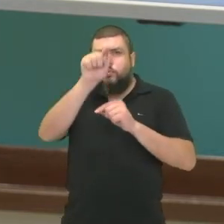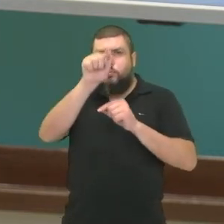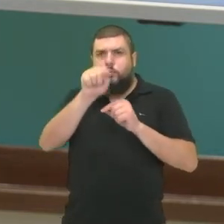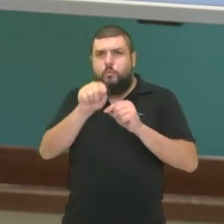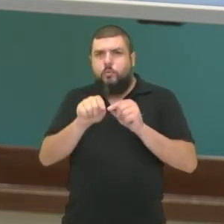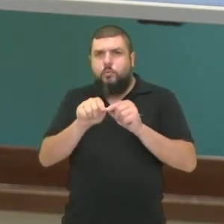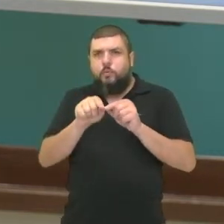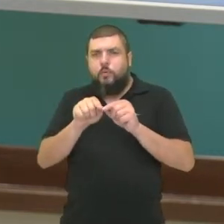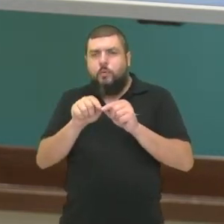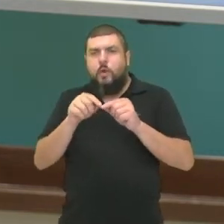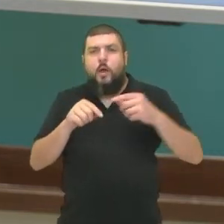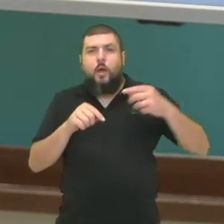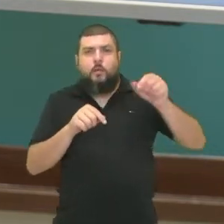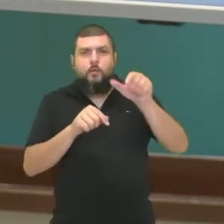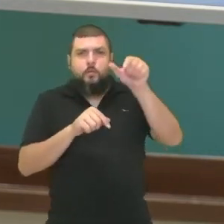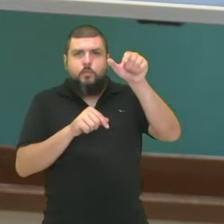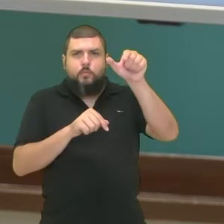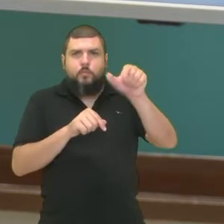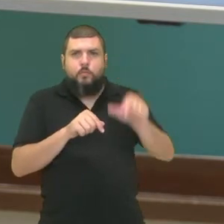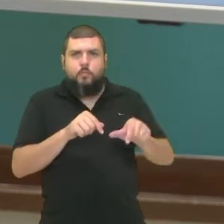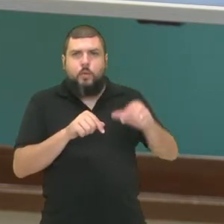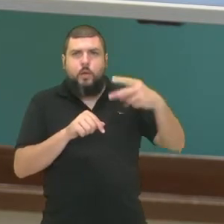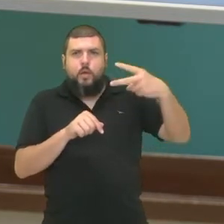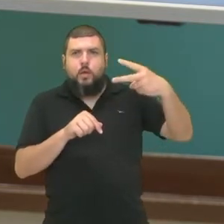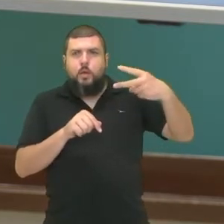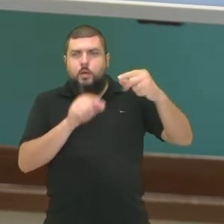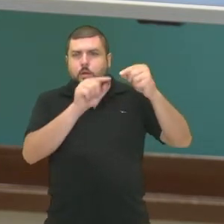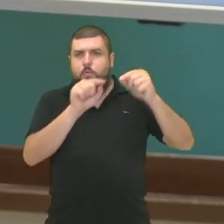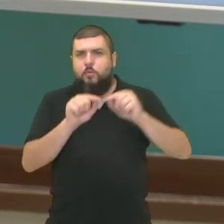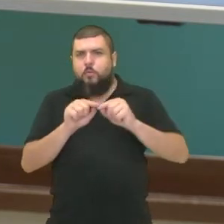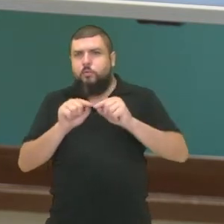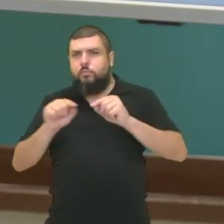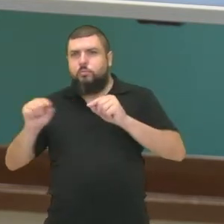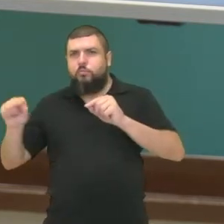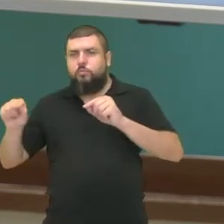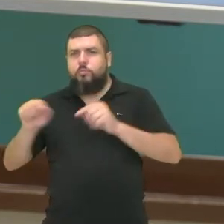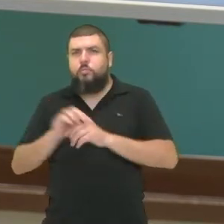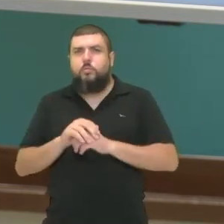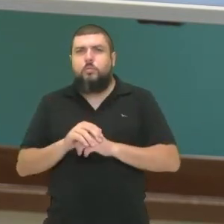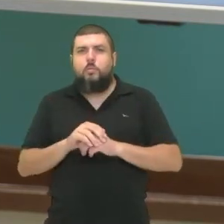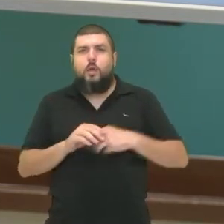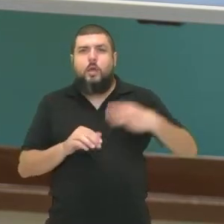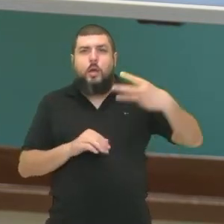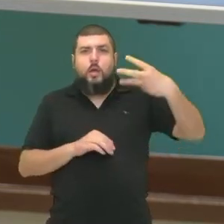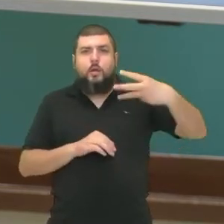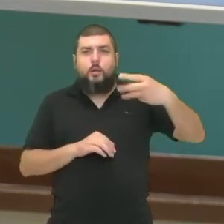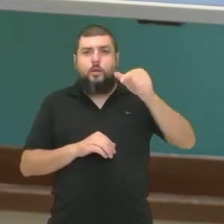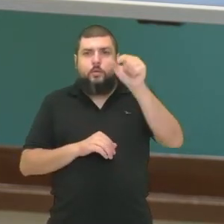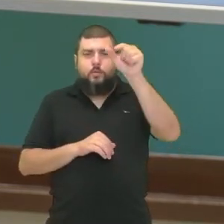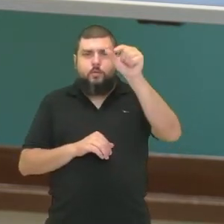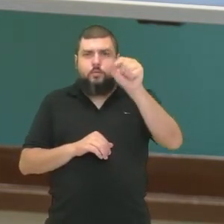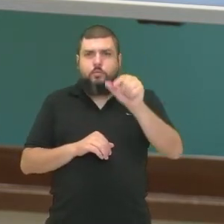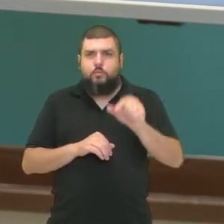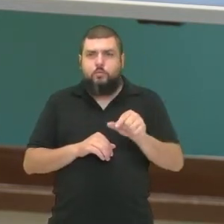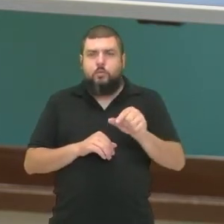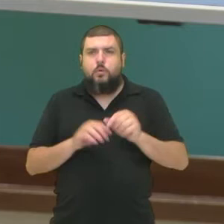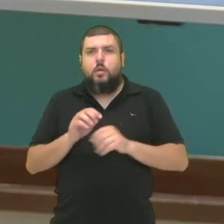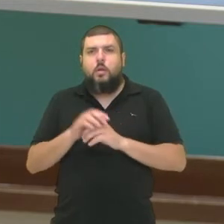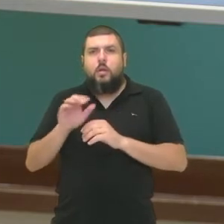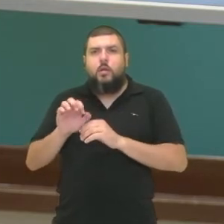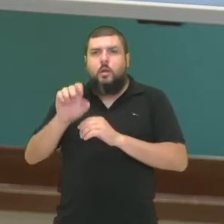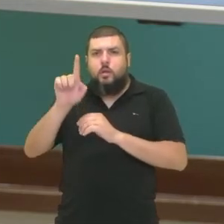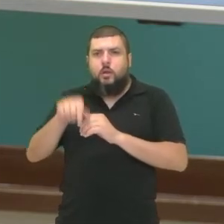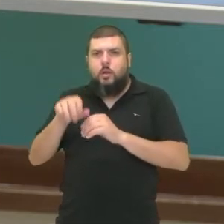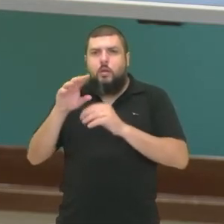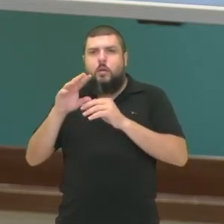coluna a ordenada dos três pontos. E aqui a terceira coluna nós vamos completar com o